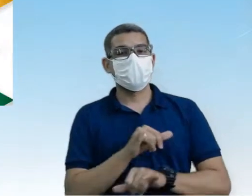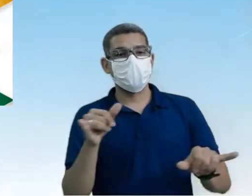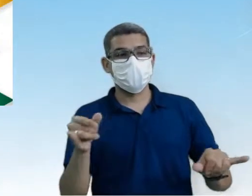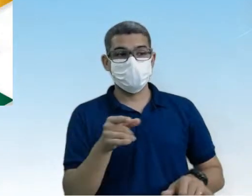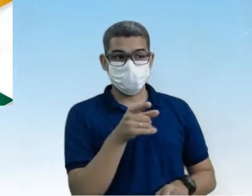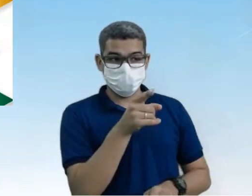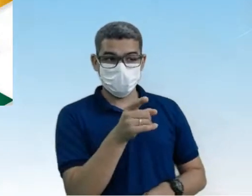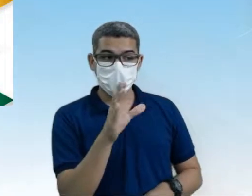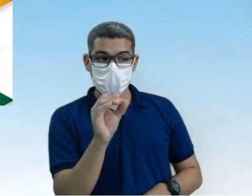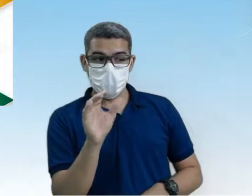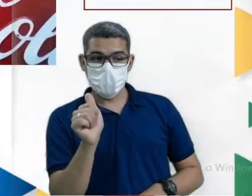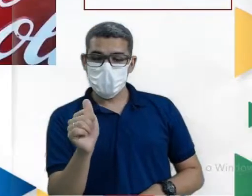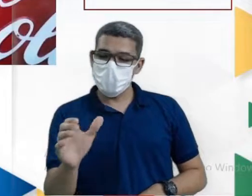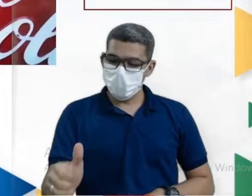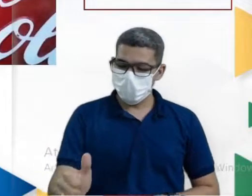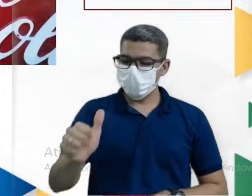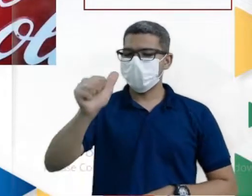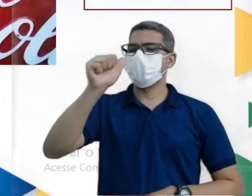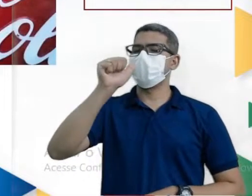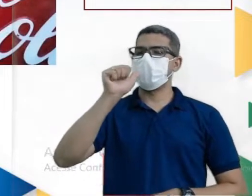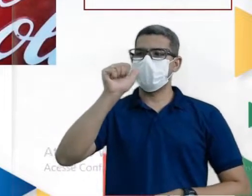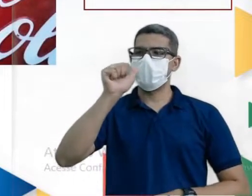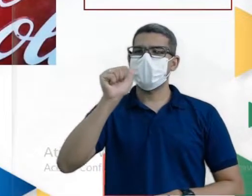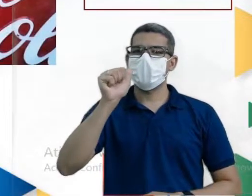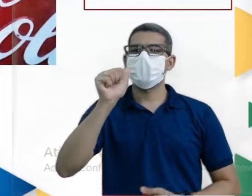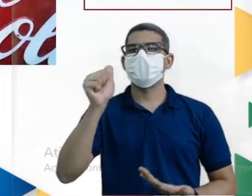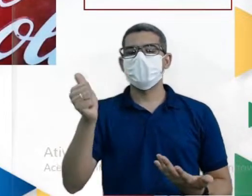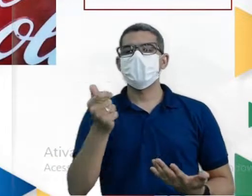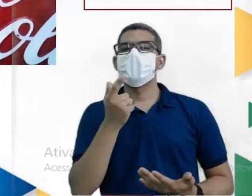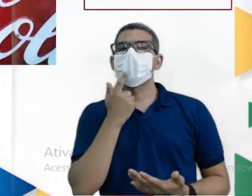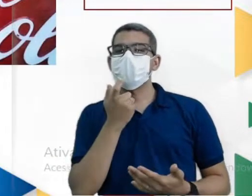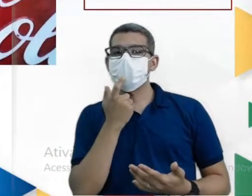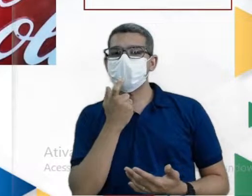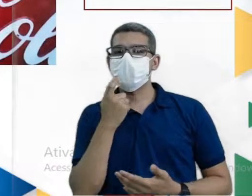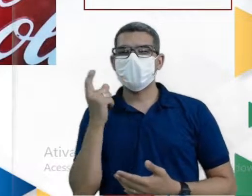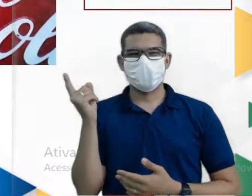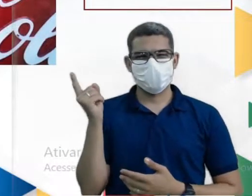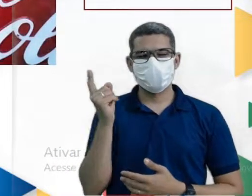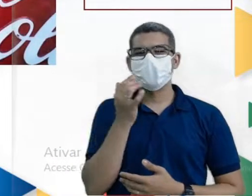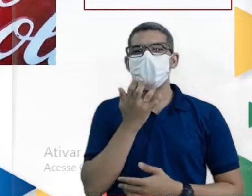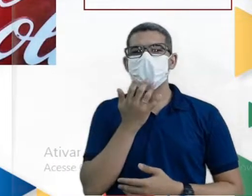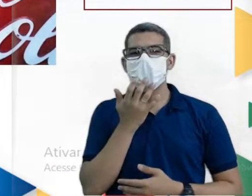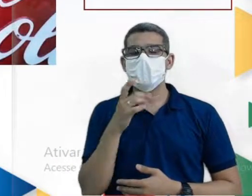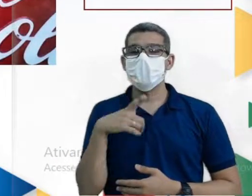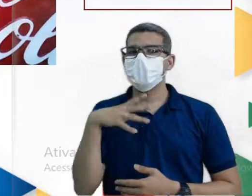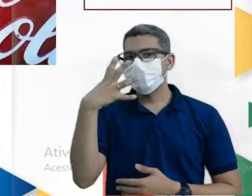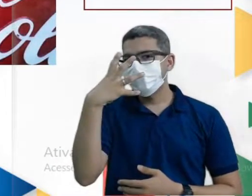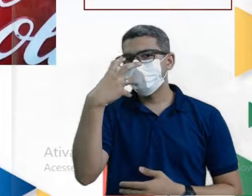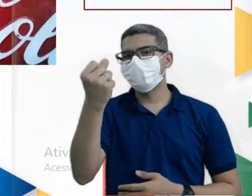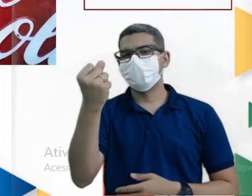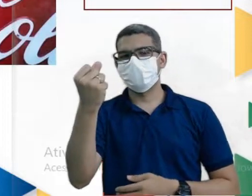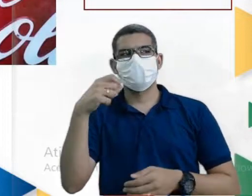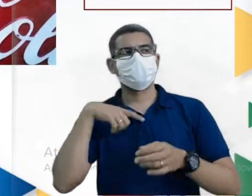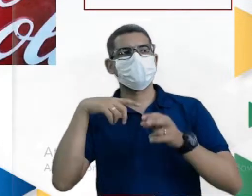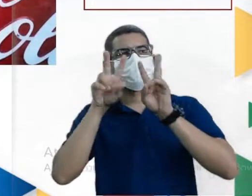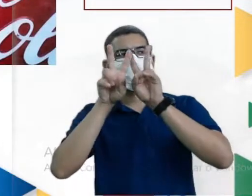o vermelho e uma marca muito famosa ajuda a gente a fazer essa aderência. Tem um título, né, o